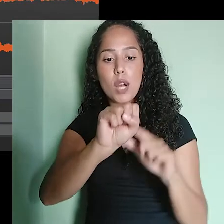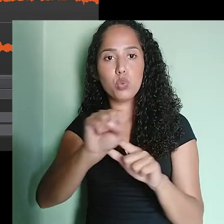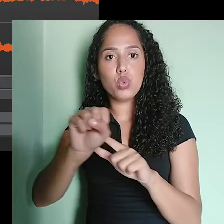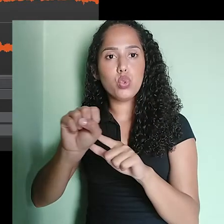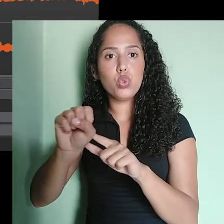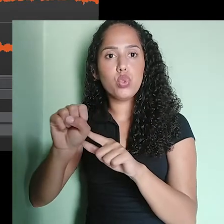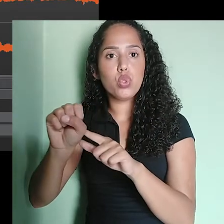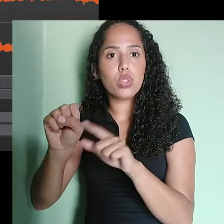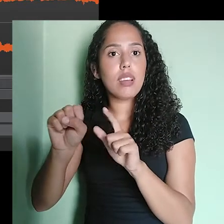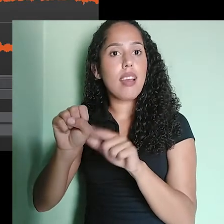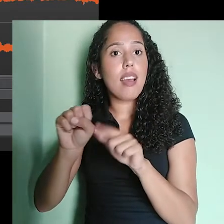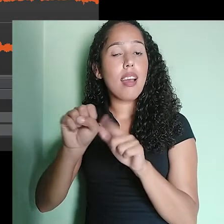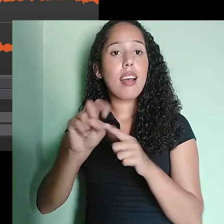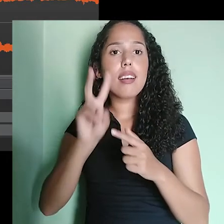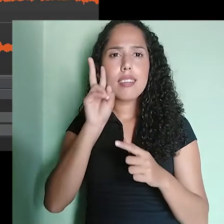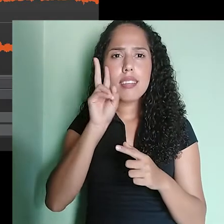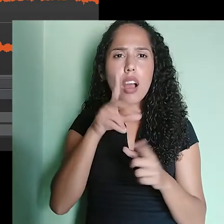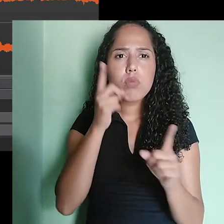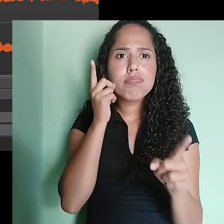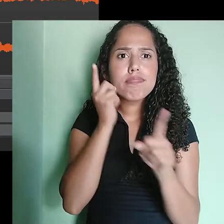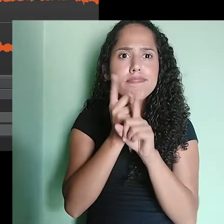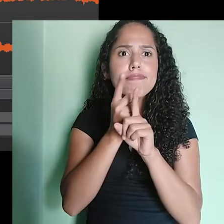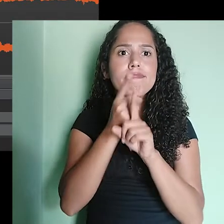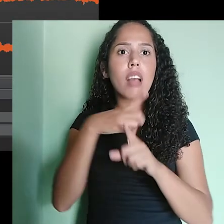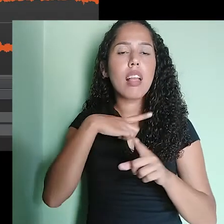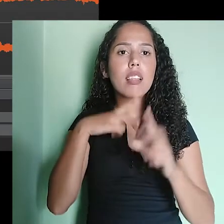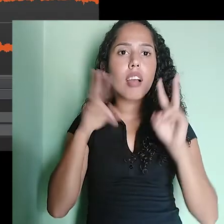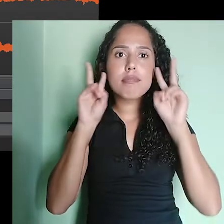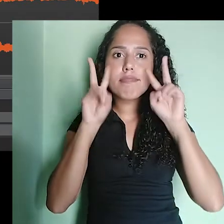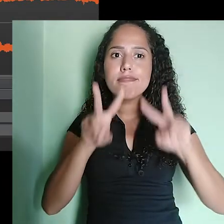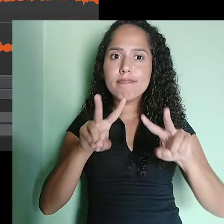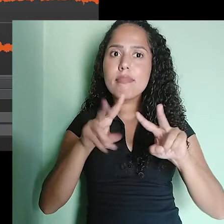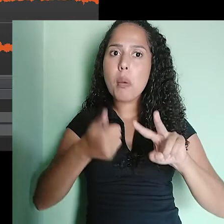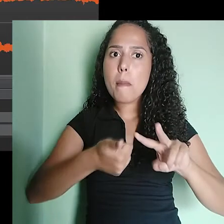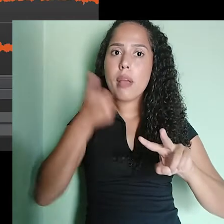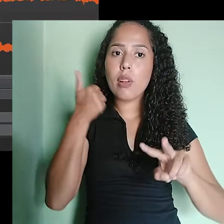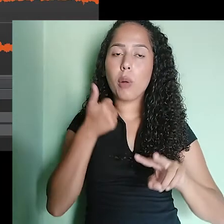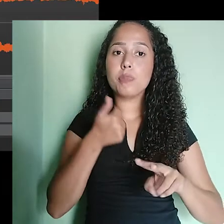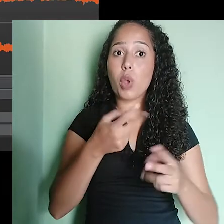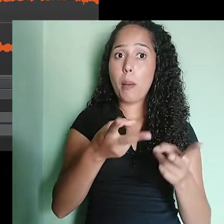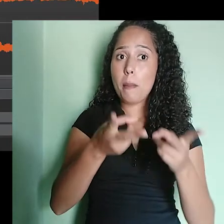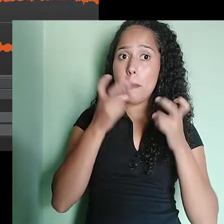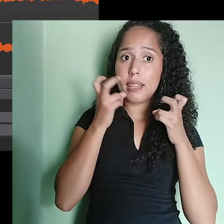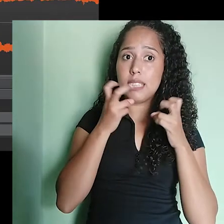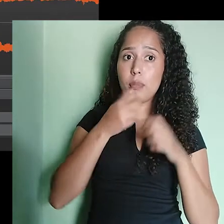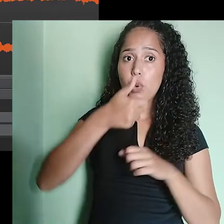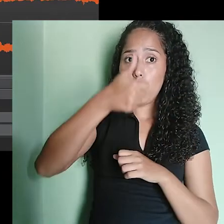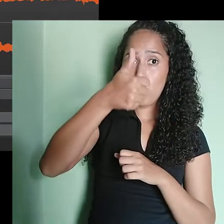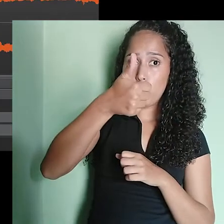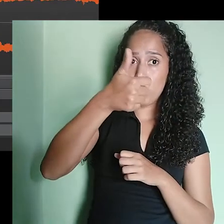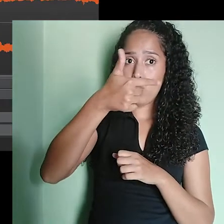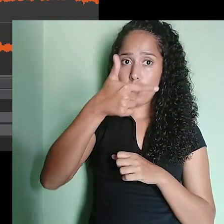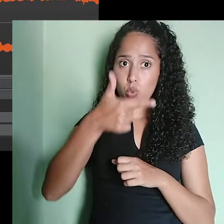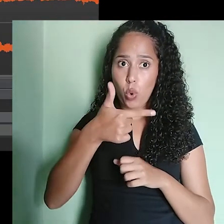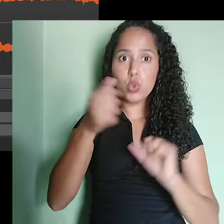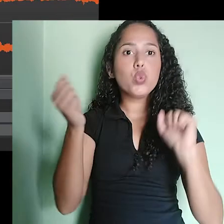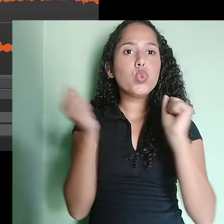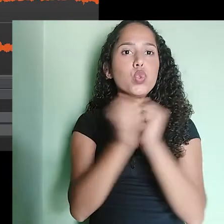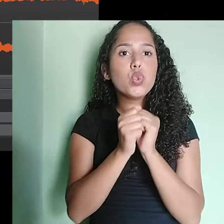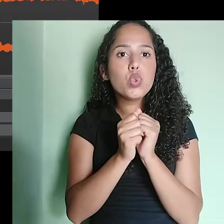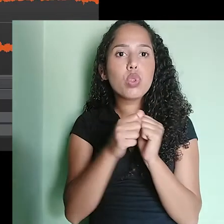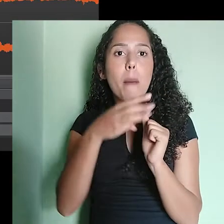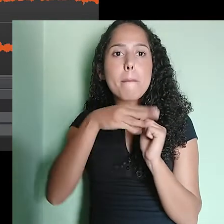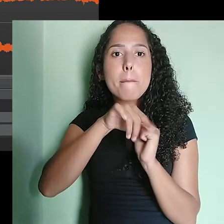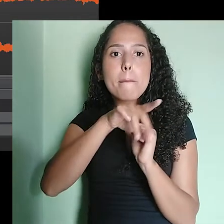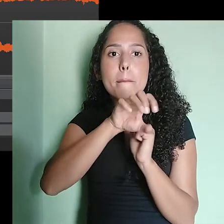Então, eu dei um zoom e agora eu consigo visualizar melhor. Repare que na faixa 1, na faixa 2, estão terminando juntos.